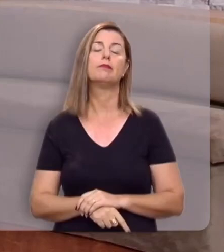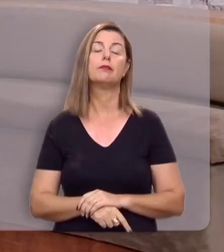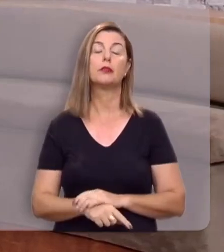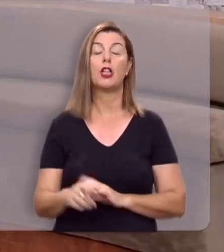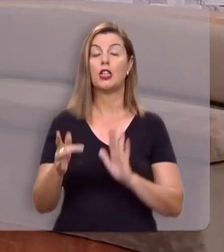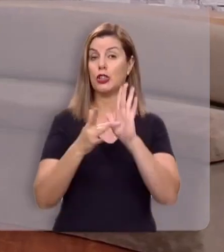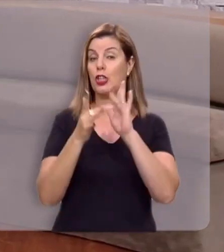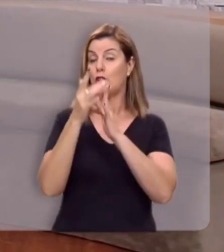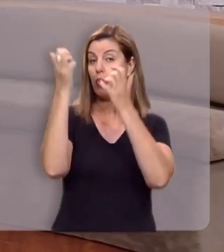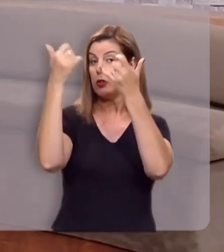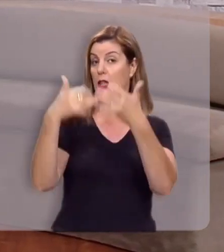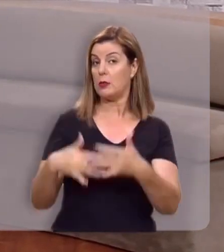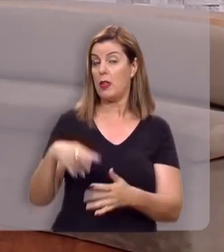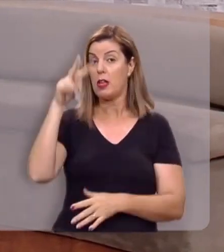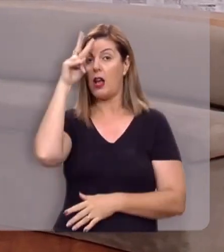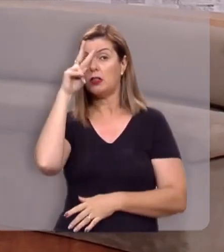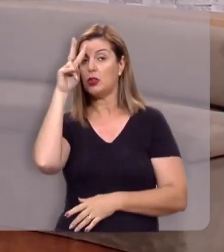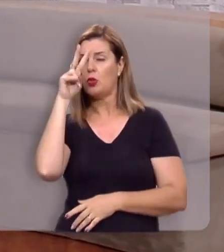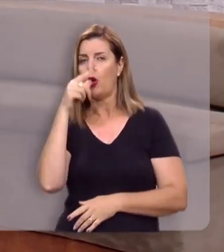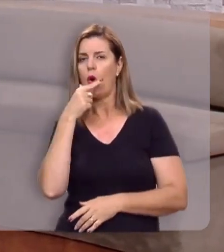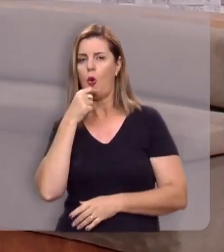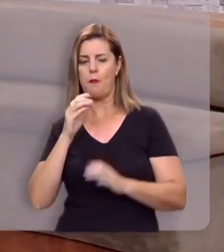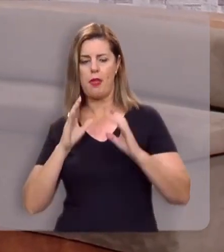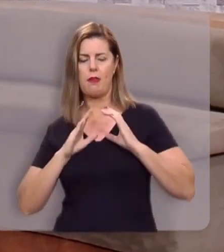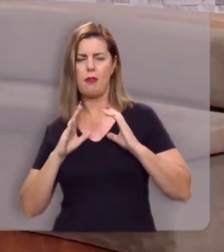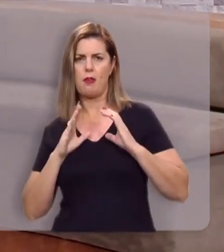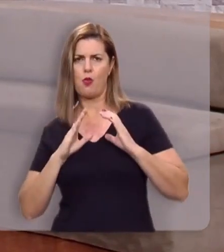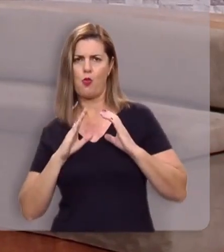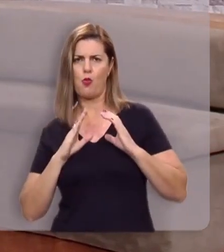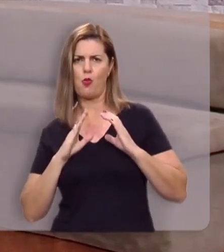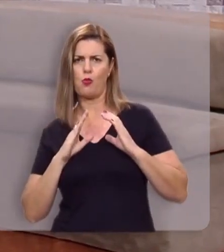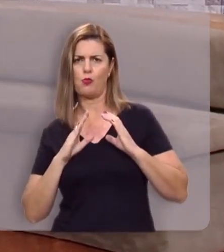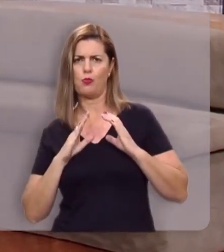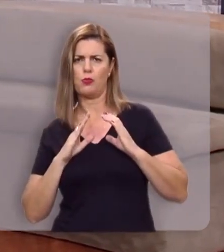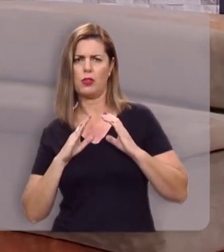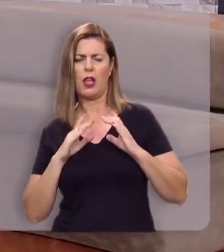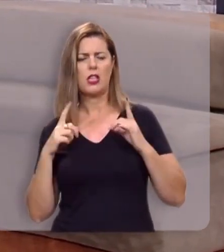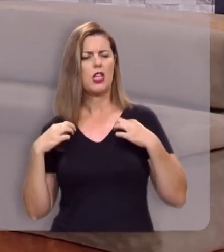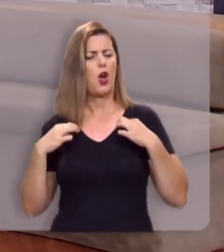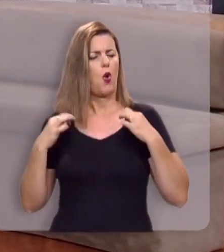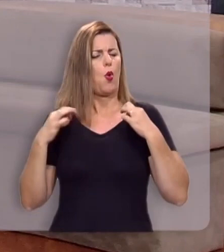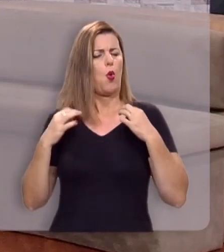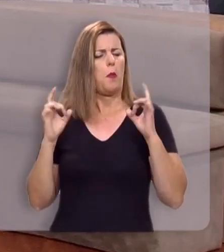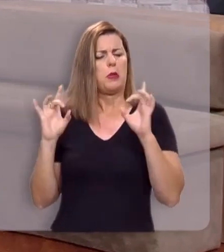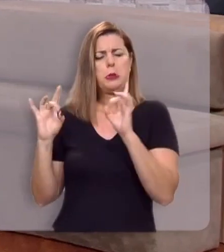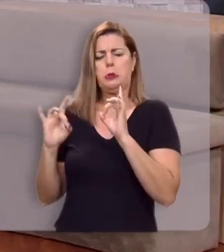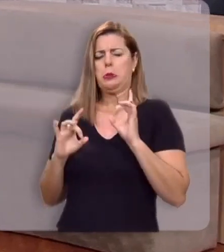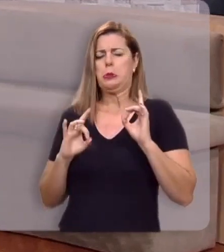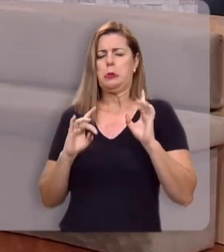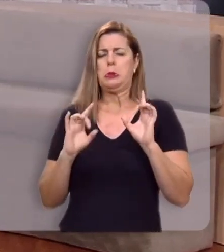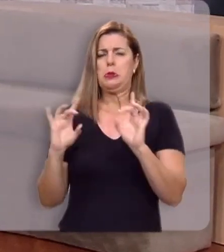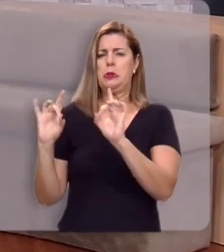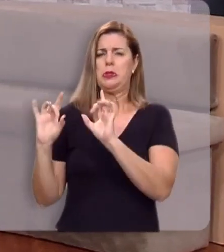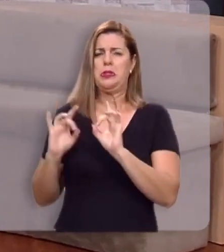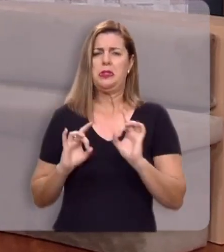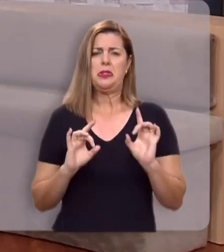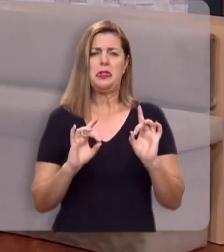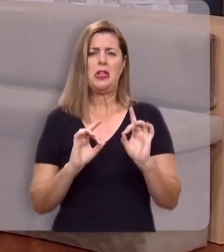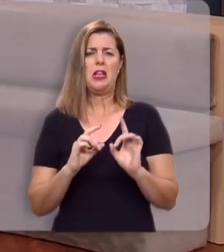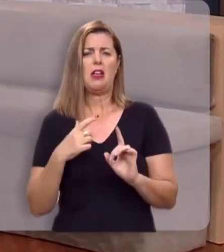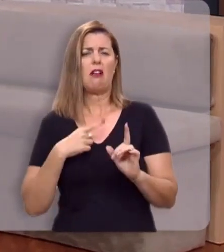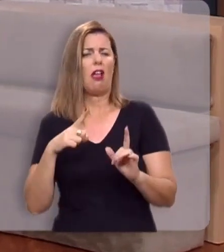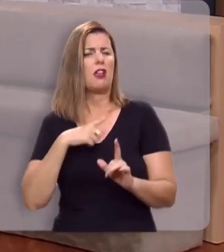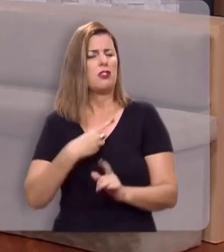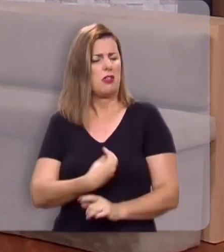Jesus conta essa história de um rico que vestia púrpura e linho finíssimo, que